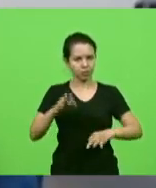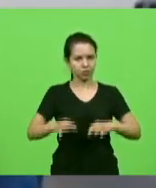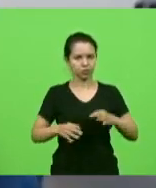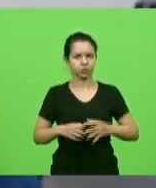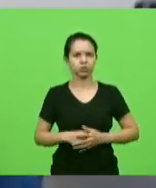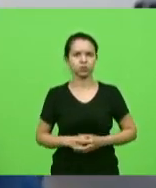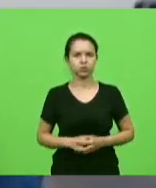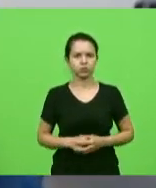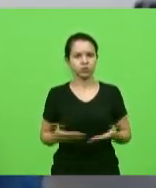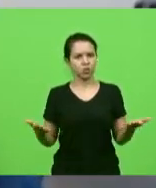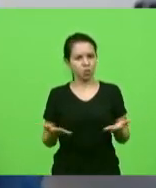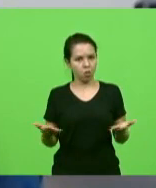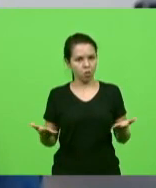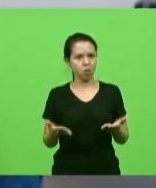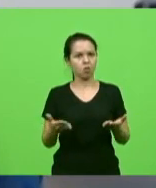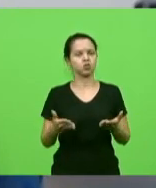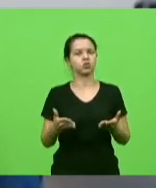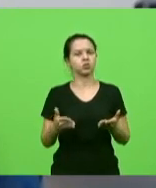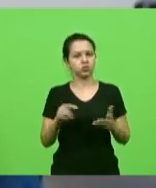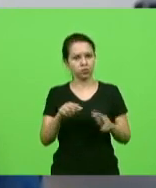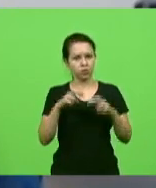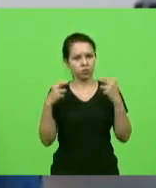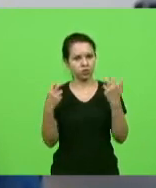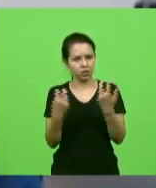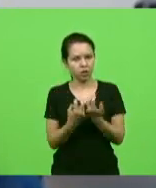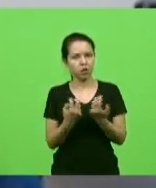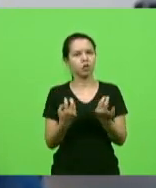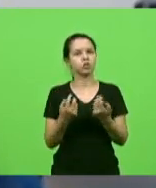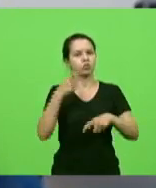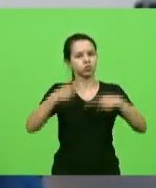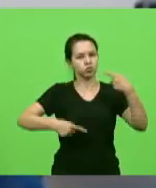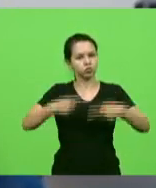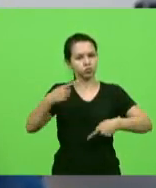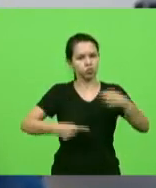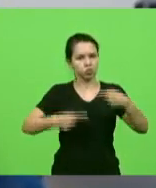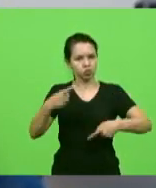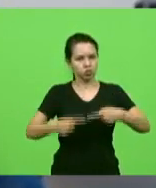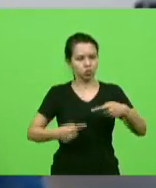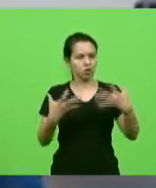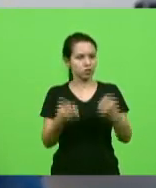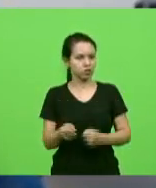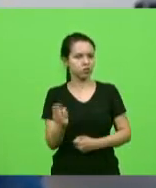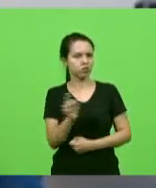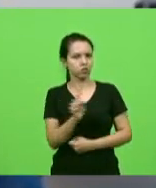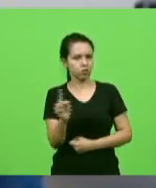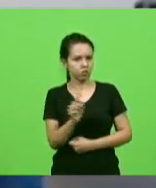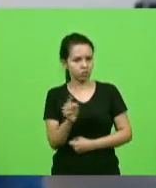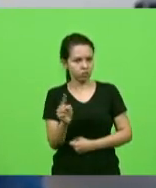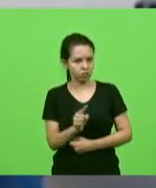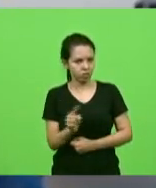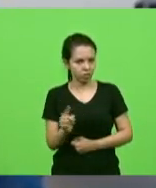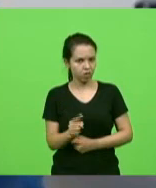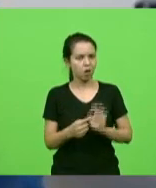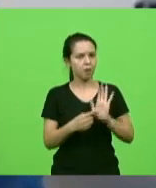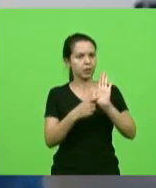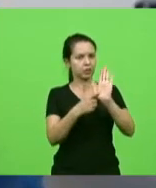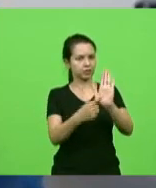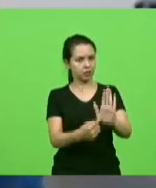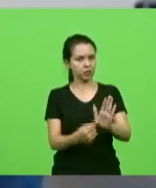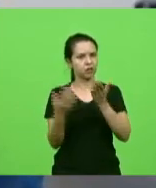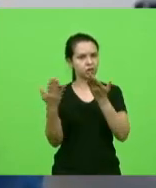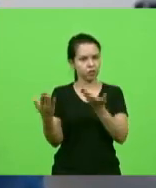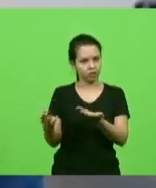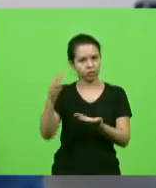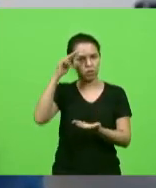encontramos hoje neste plenário para apreciar a admissibilidade da acusação apresentada em Faça o seu governador do Estado de Santa Catarina